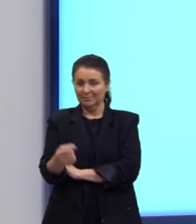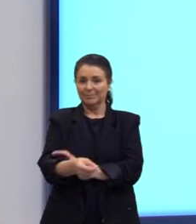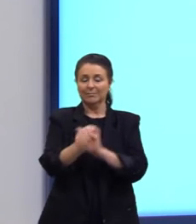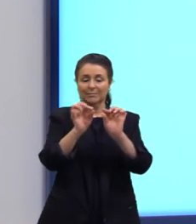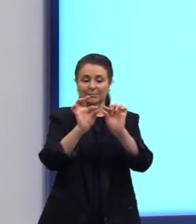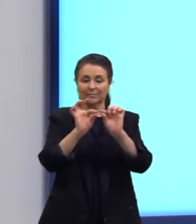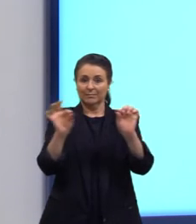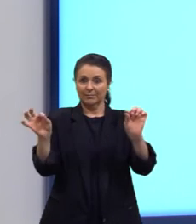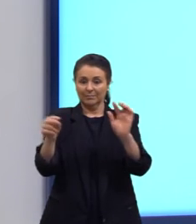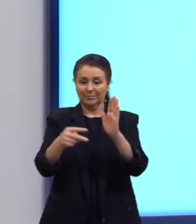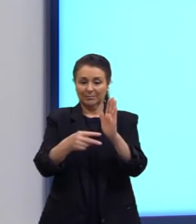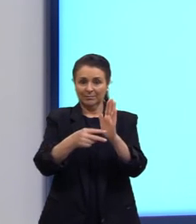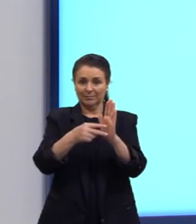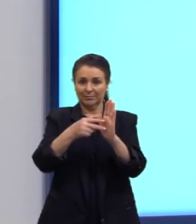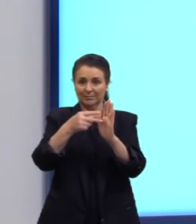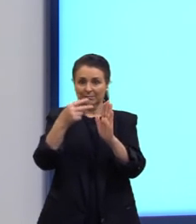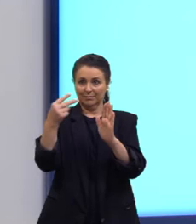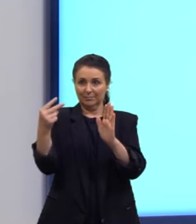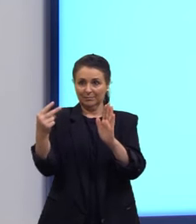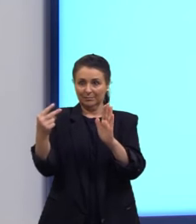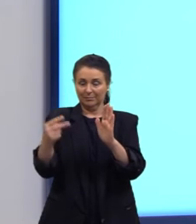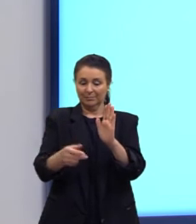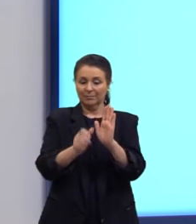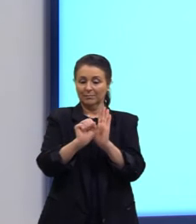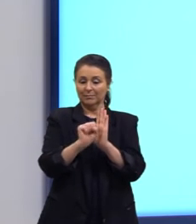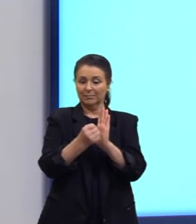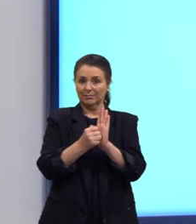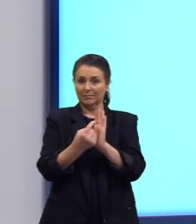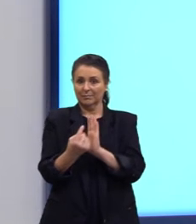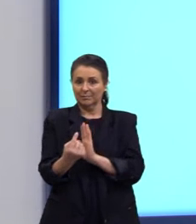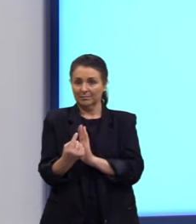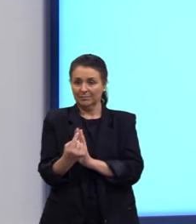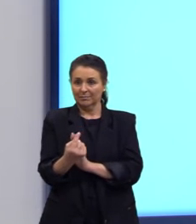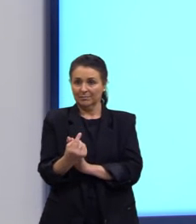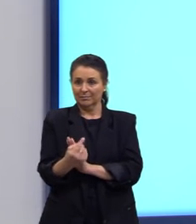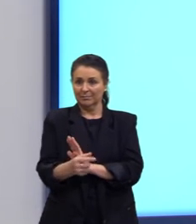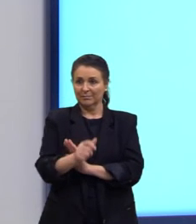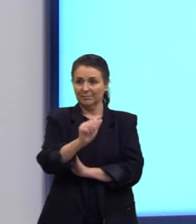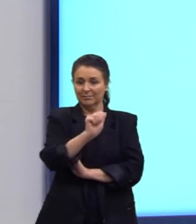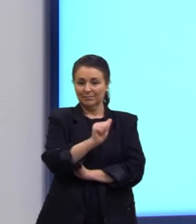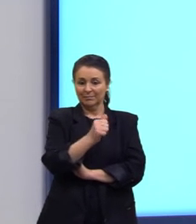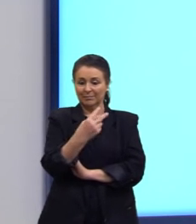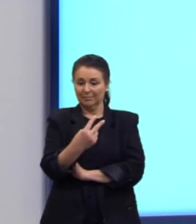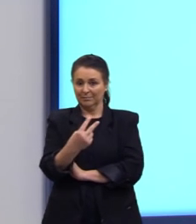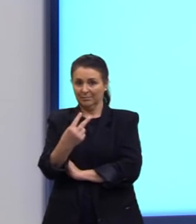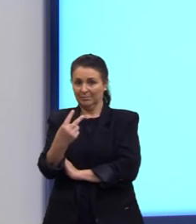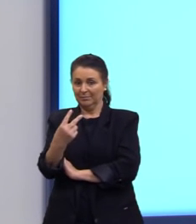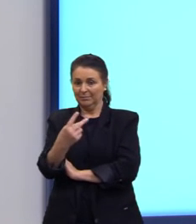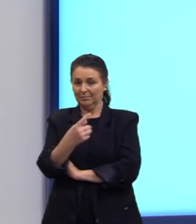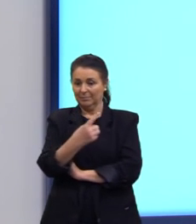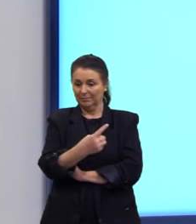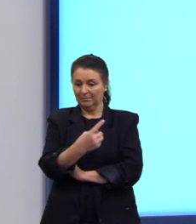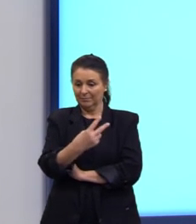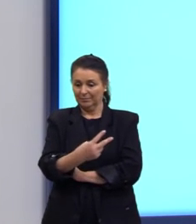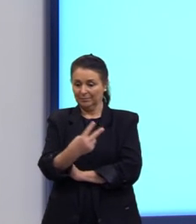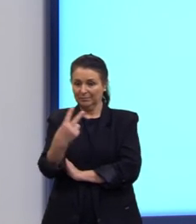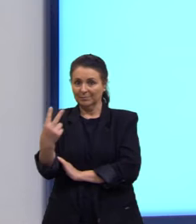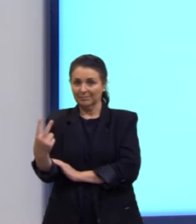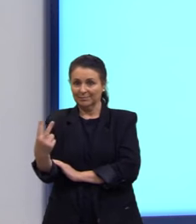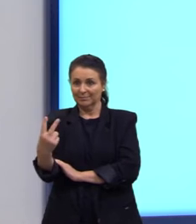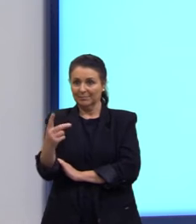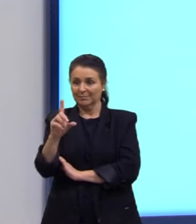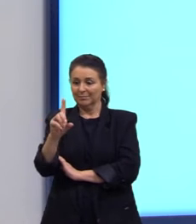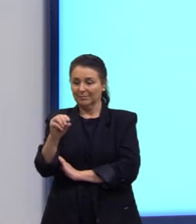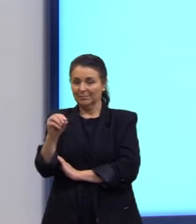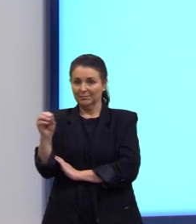linha primeira coluna nós temos um número 81 o a22 nós temos o 100 e o